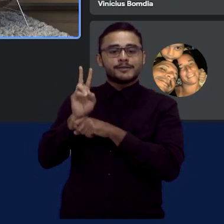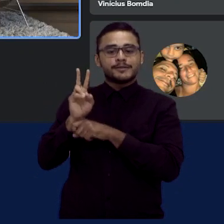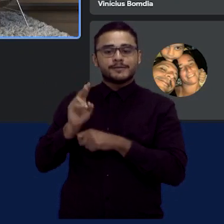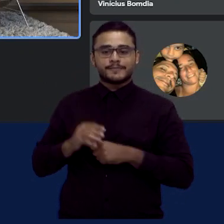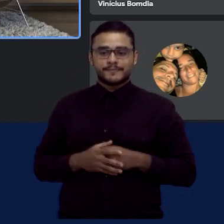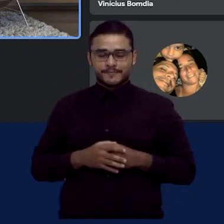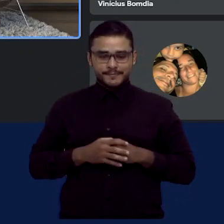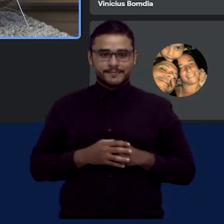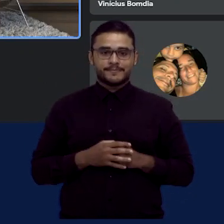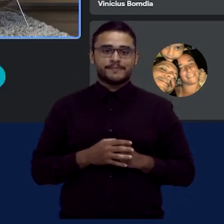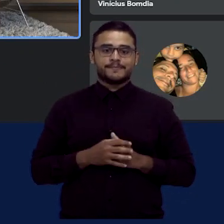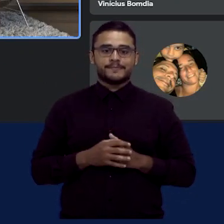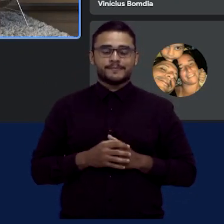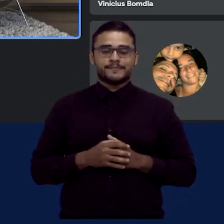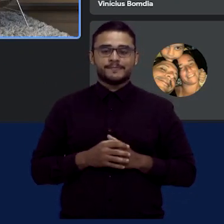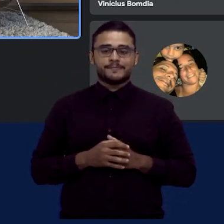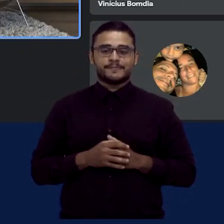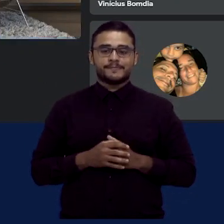aí.